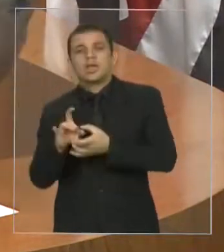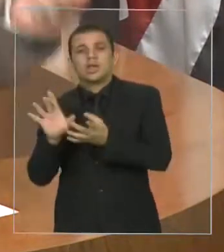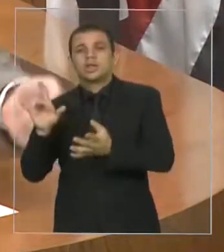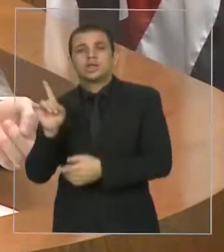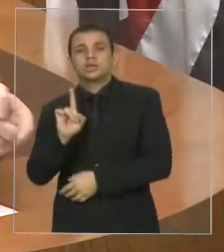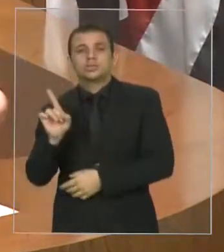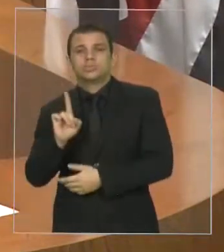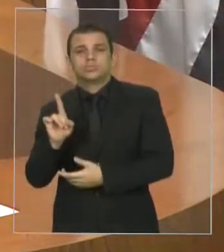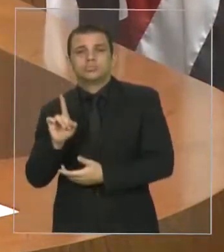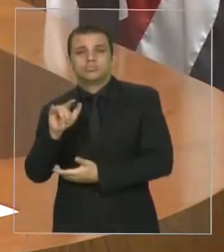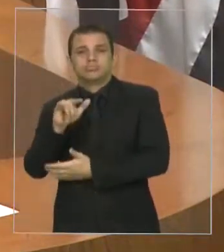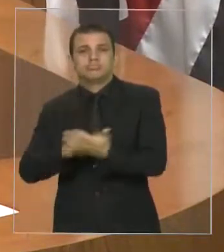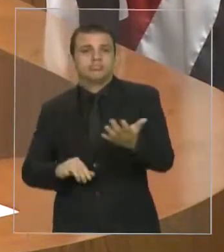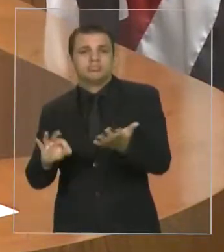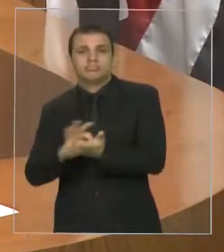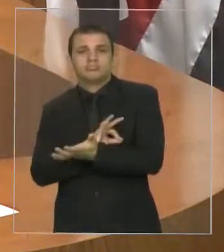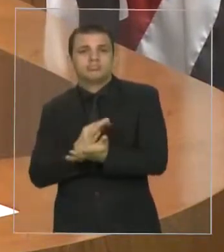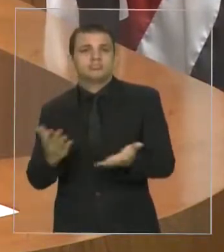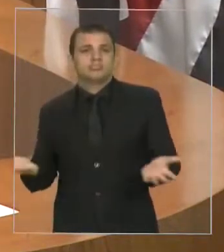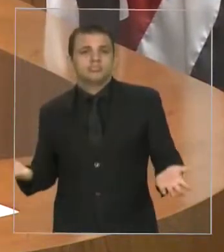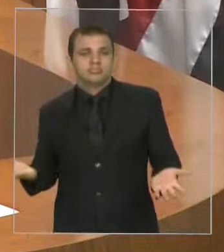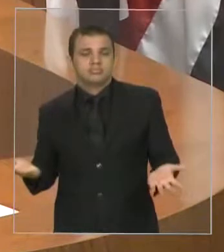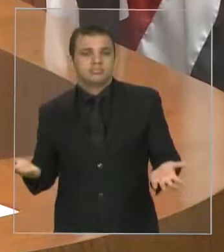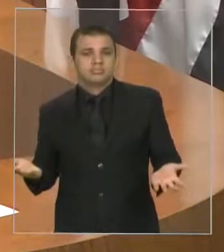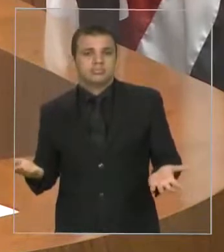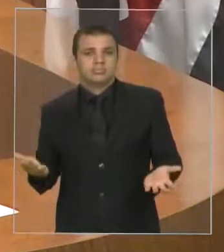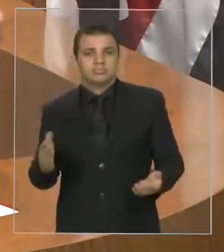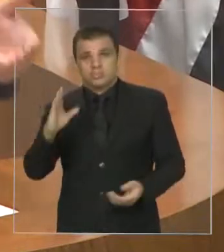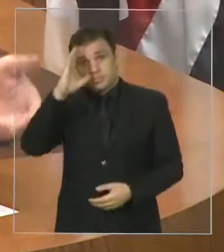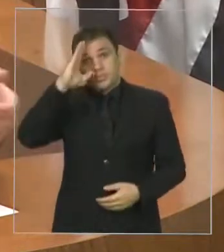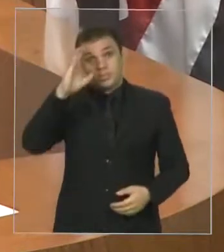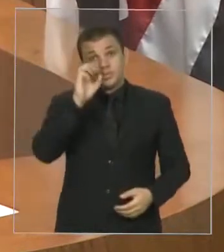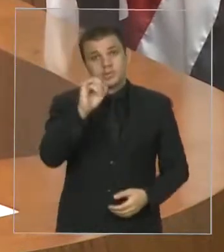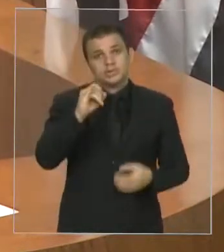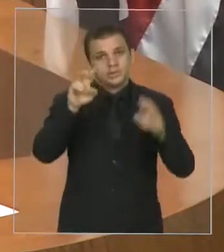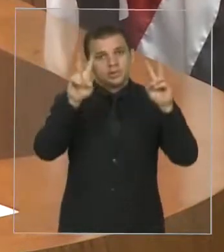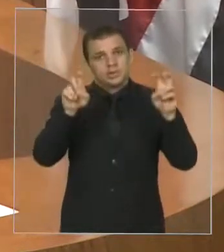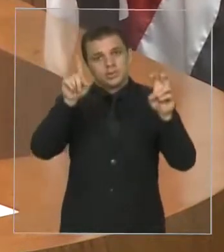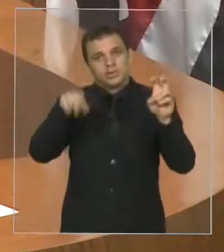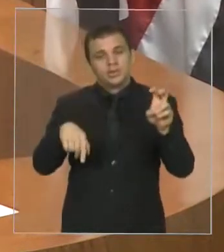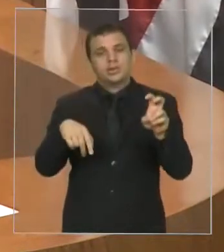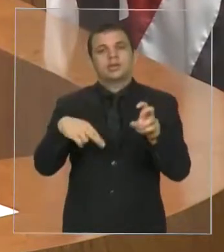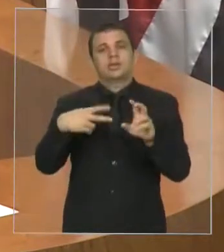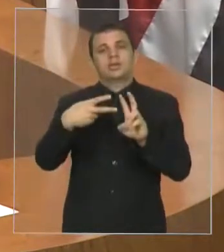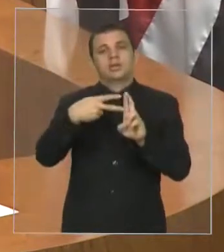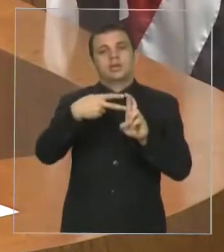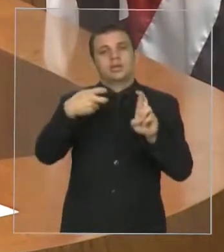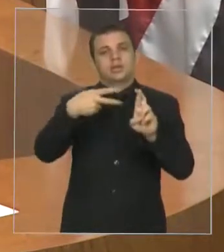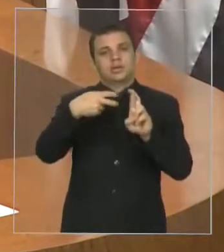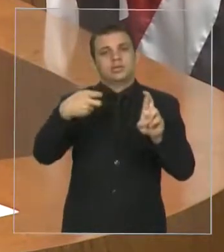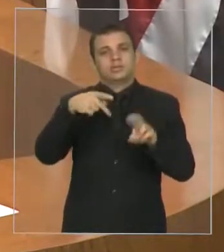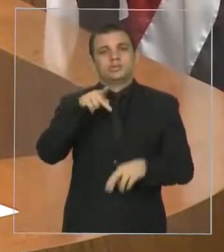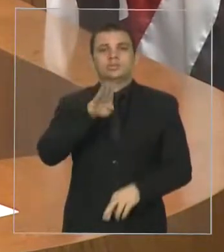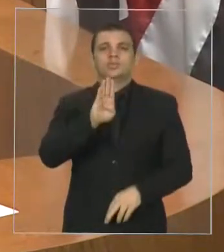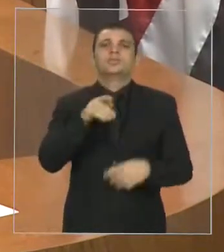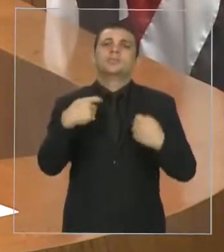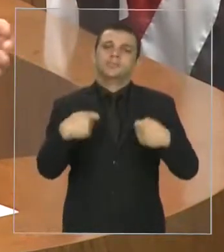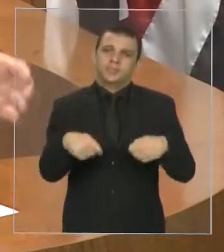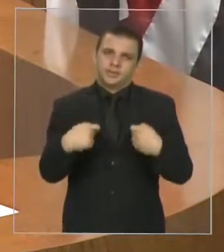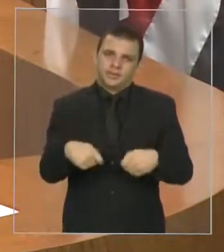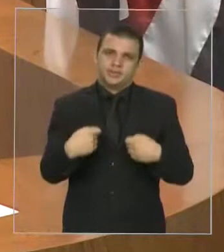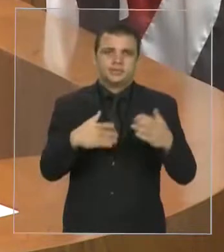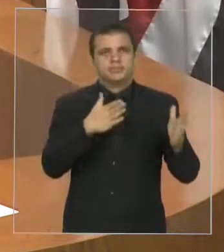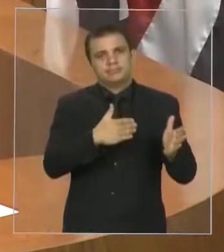quando se trata de recursos públicos que serão usados. Exige formalidade,